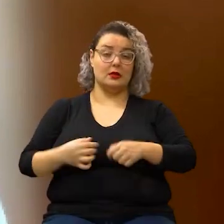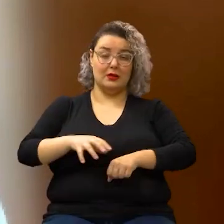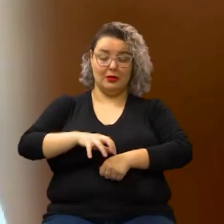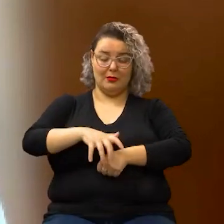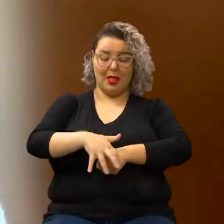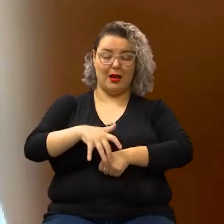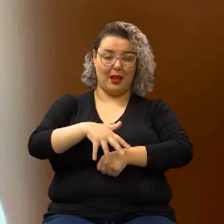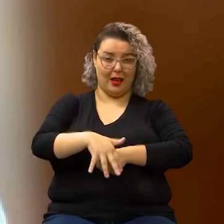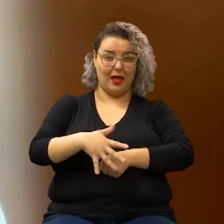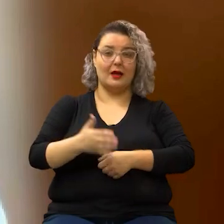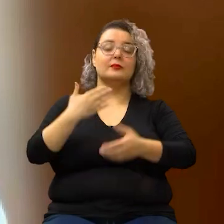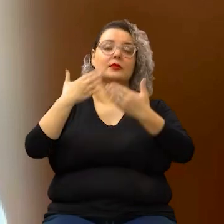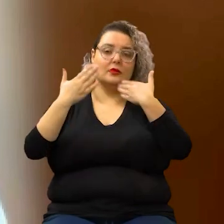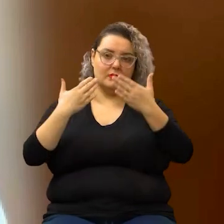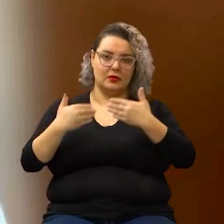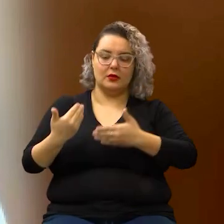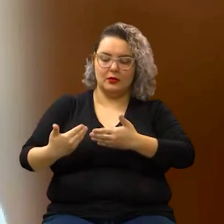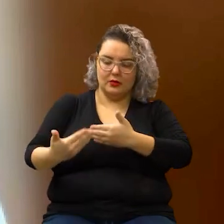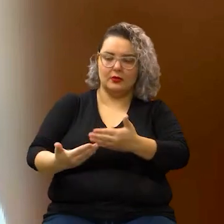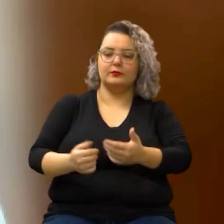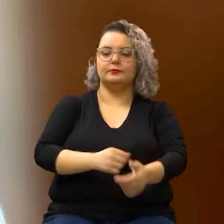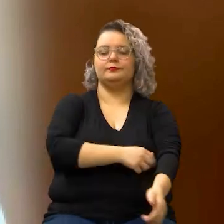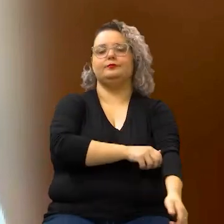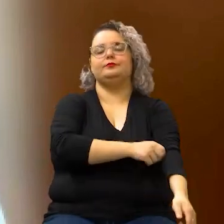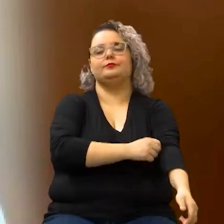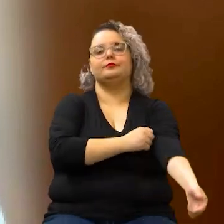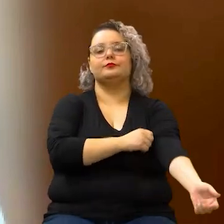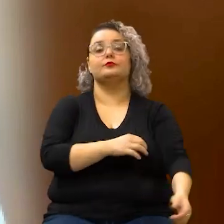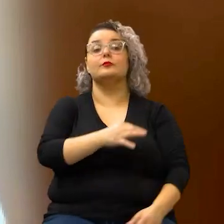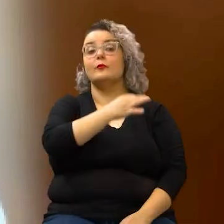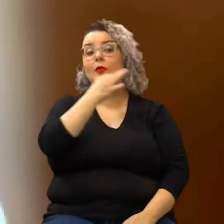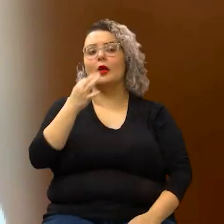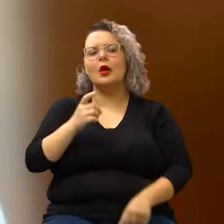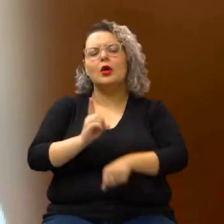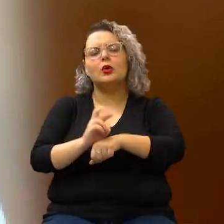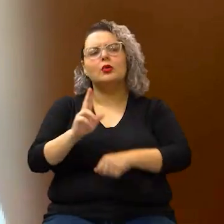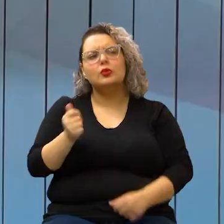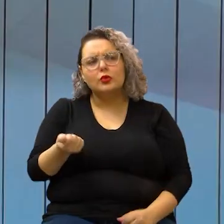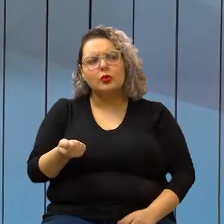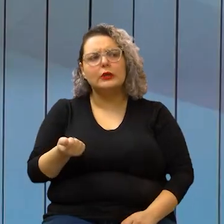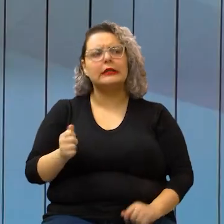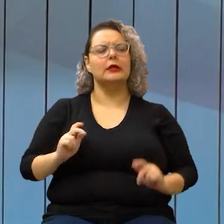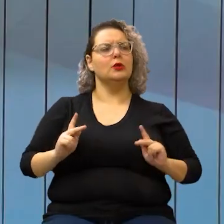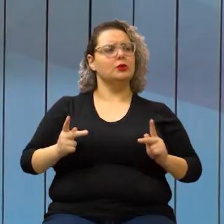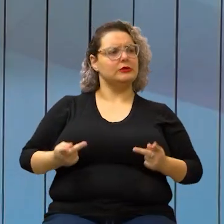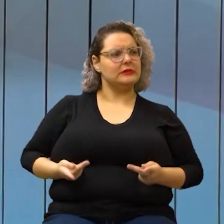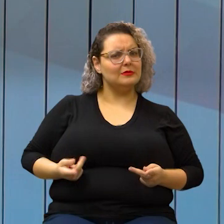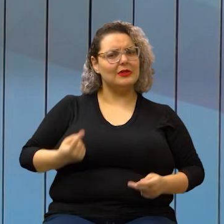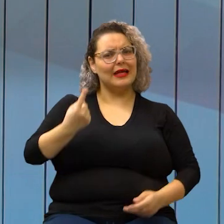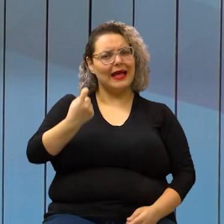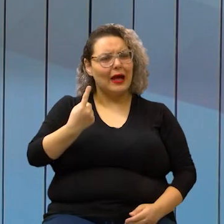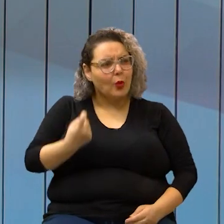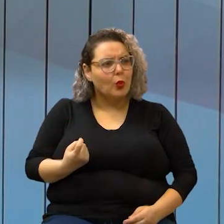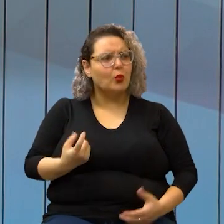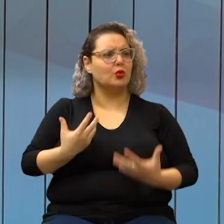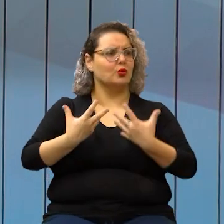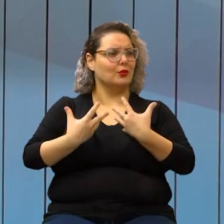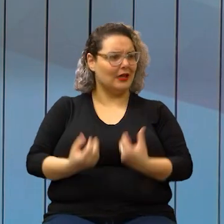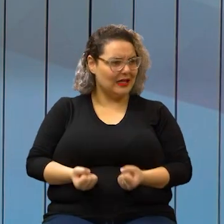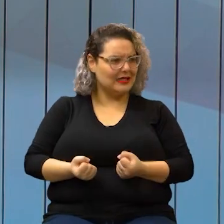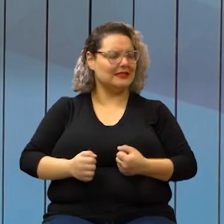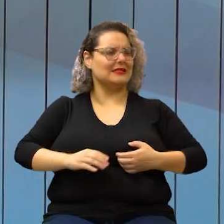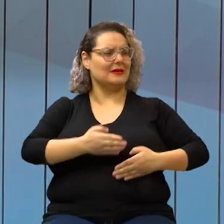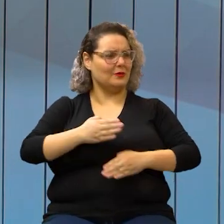algumas inflamações que a gente vai comentar aí mais para frente. Correto. Doutora, o ser humano realmente ele é o único hospedeiro